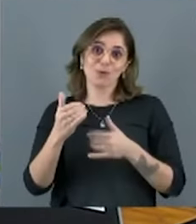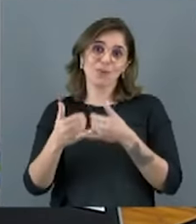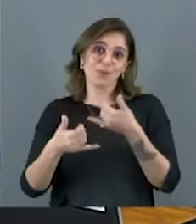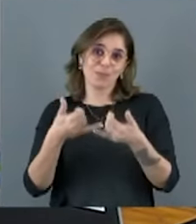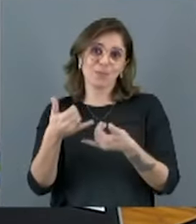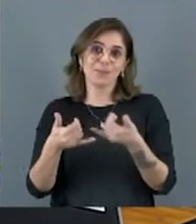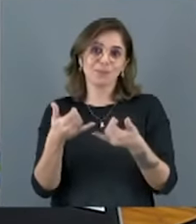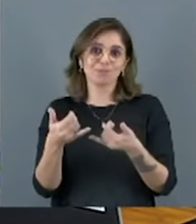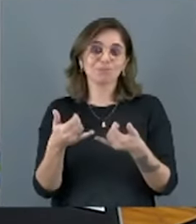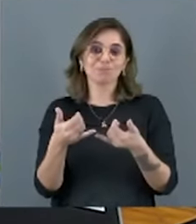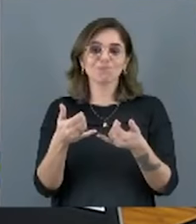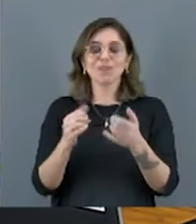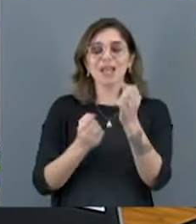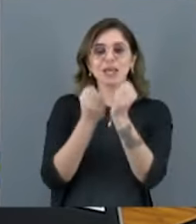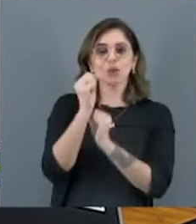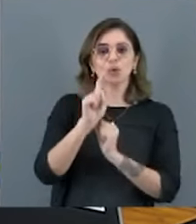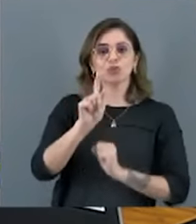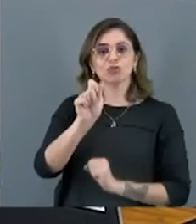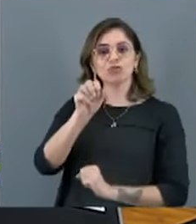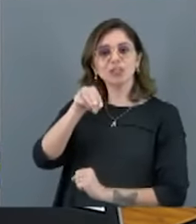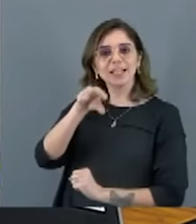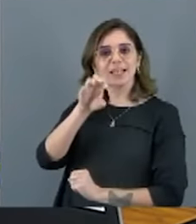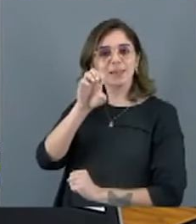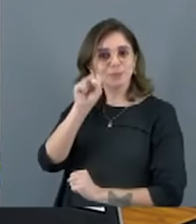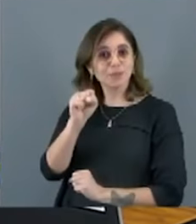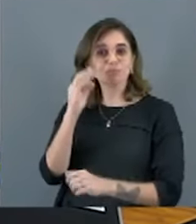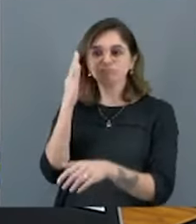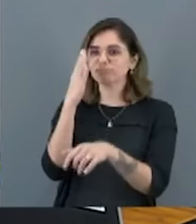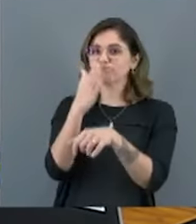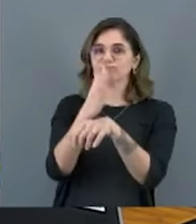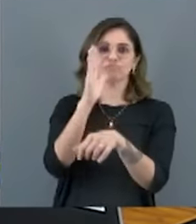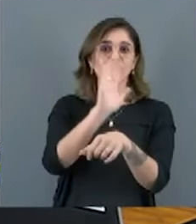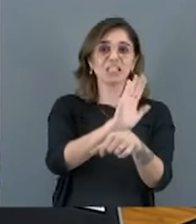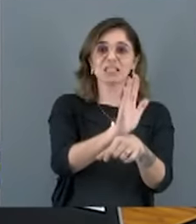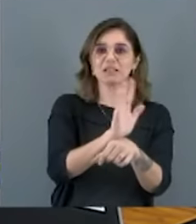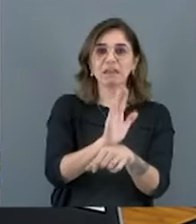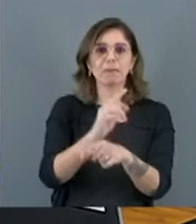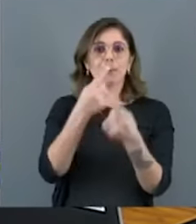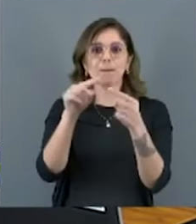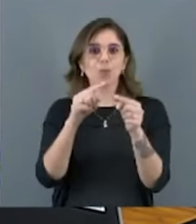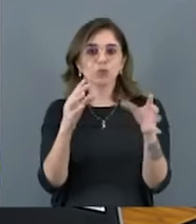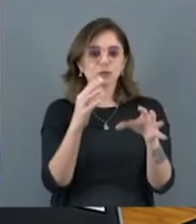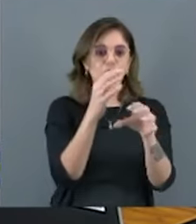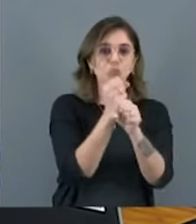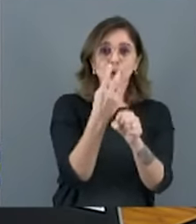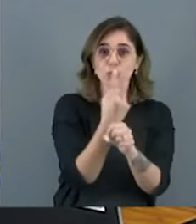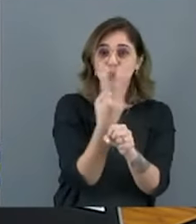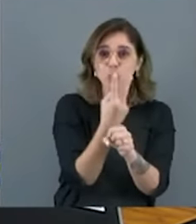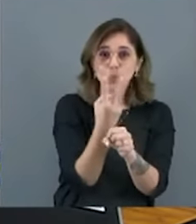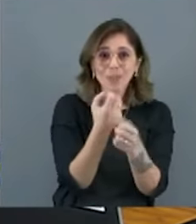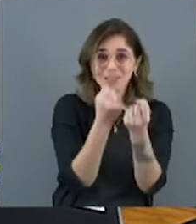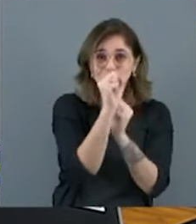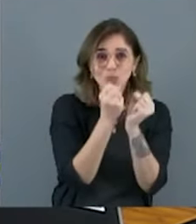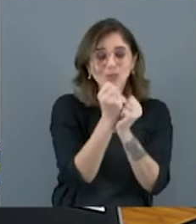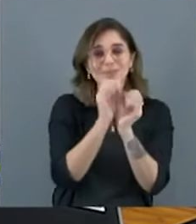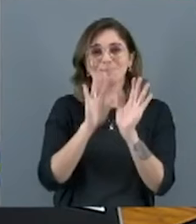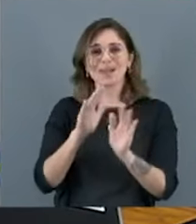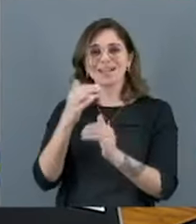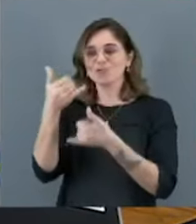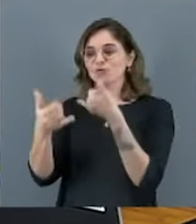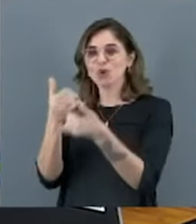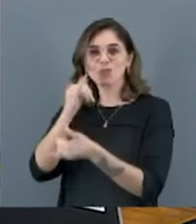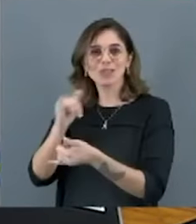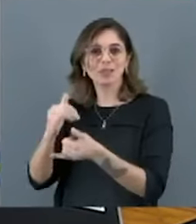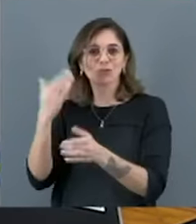indústria de games supera a indústria do cinema e da música somadas, então a gente está falando de uma indústria monumental, que